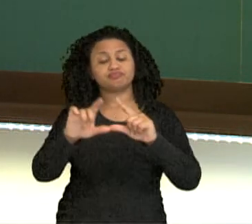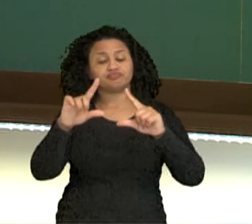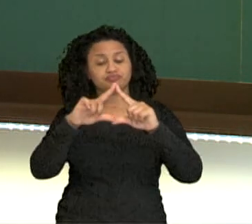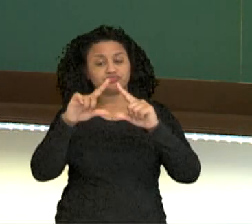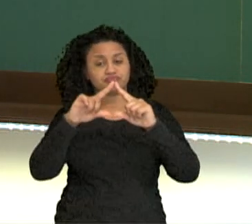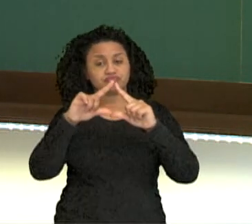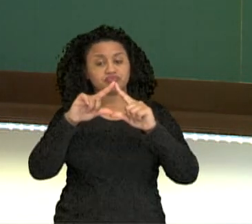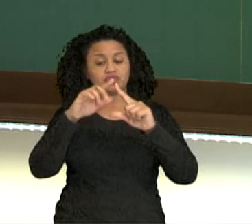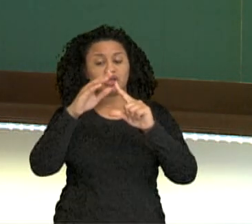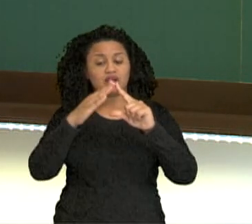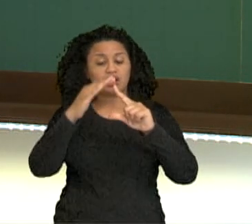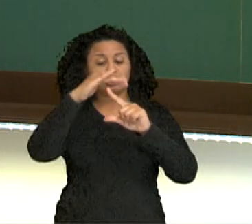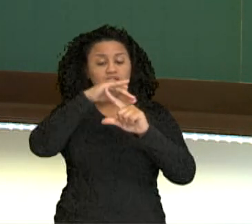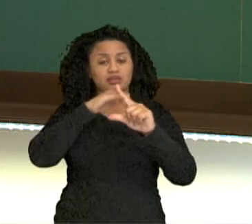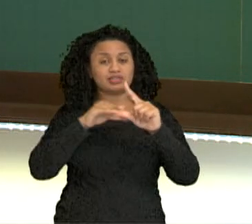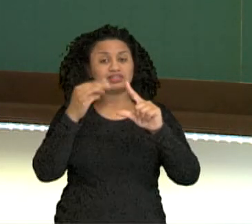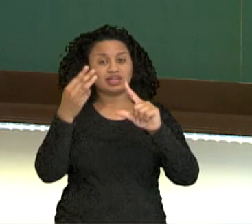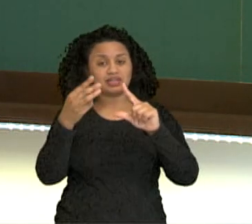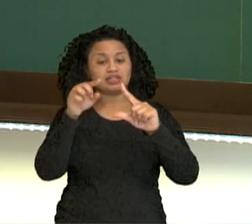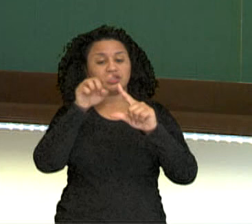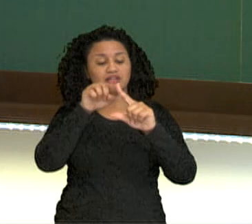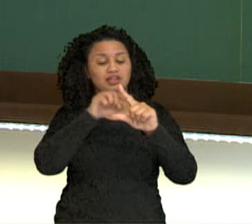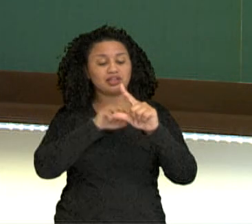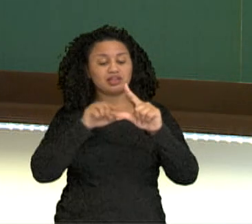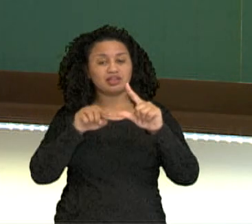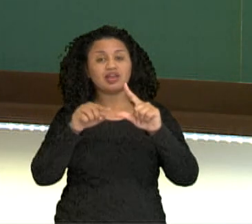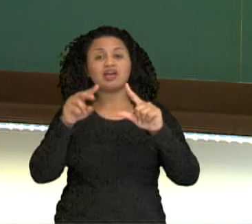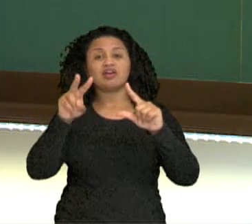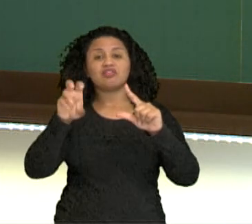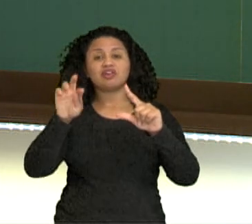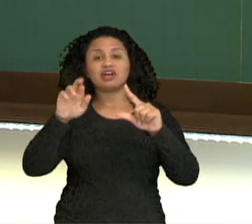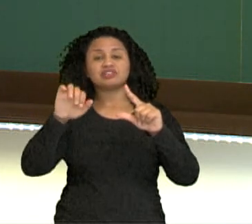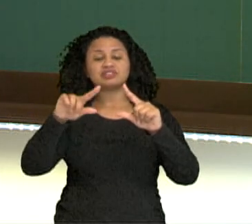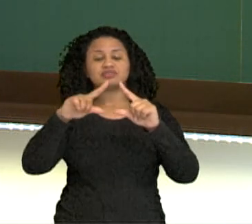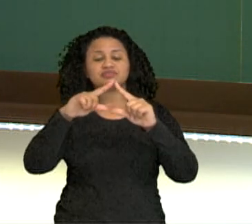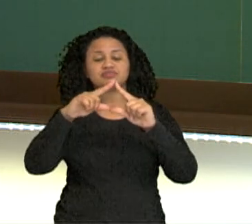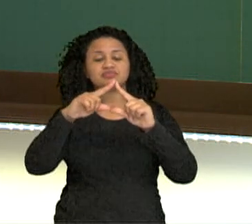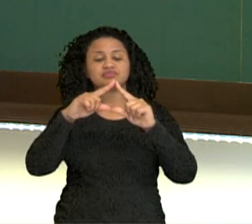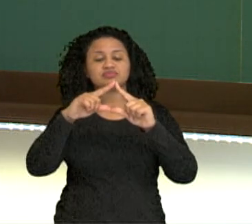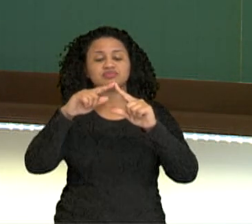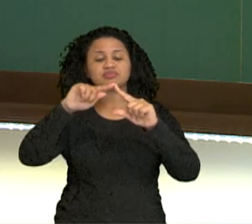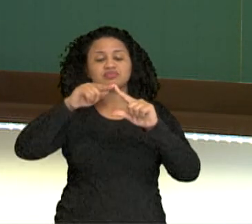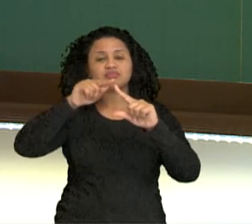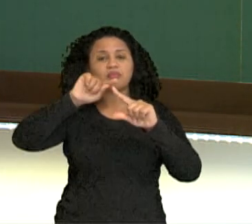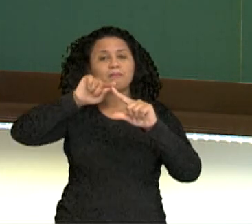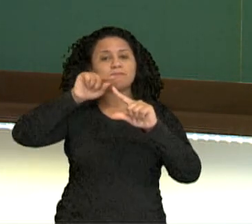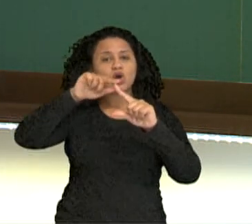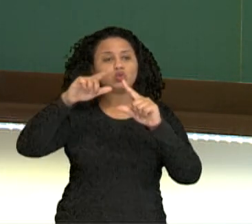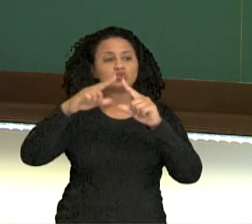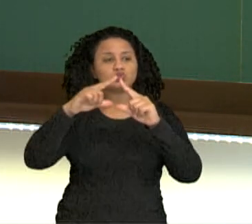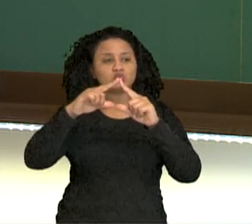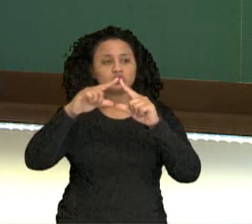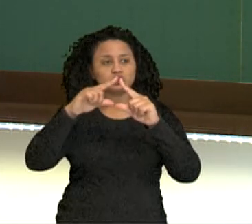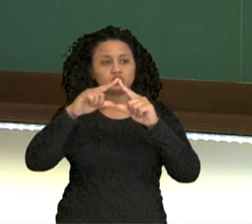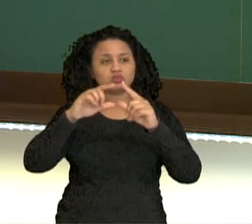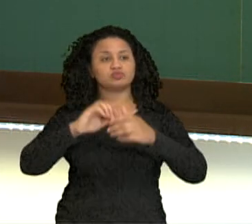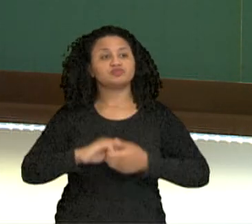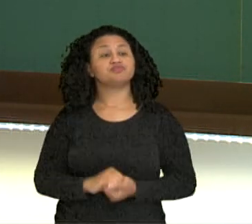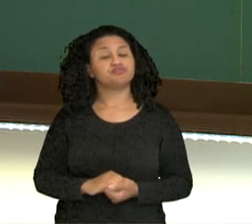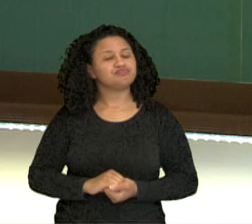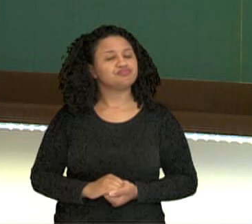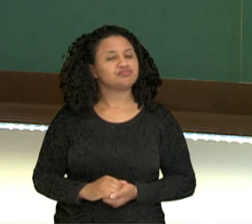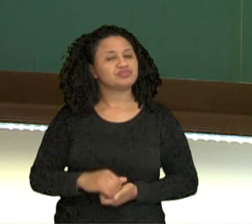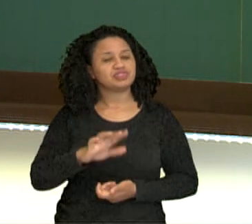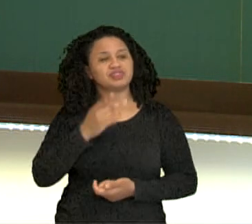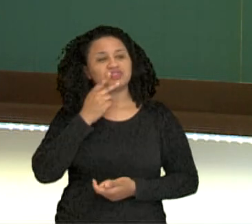vértices. Vértices são esses pontos aqui, ó, tá bom? E eu já dei a